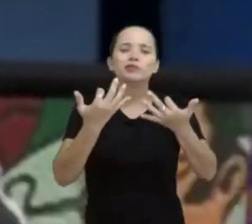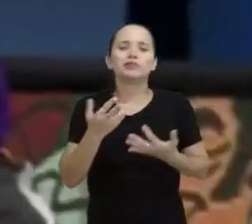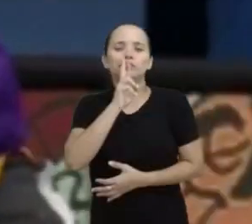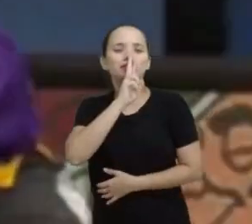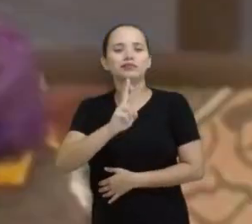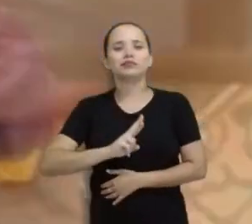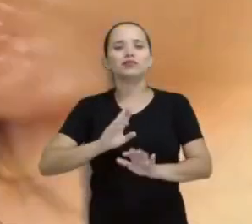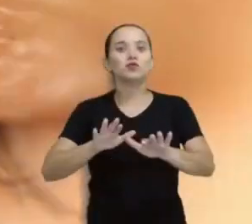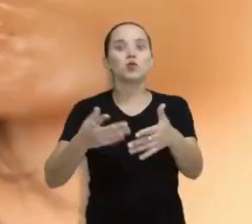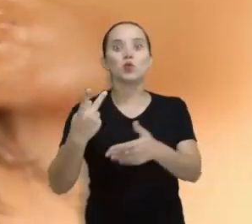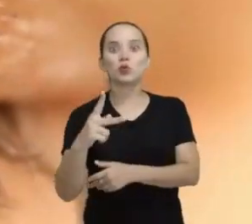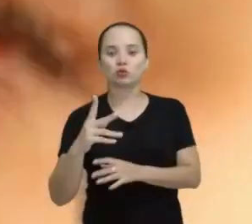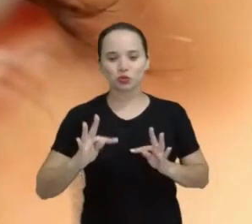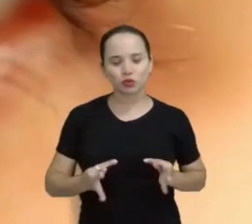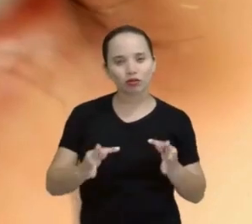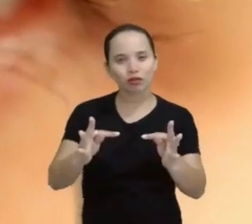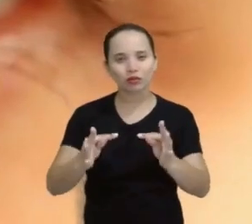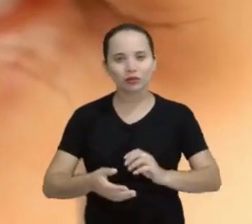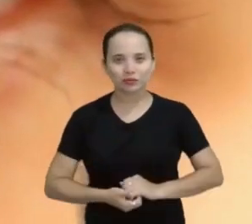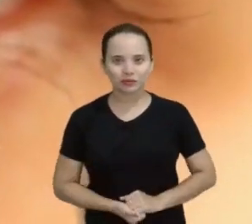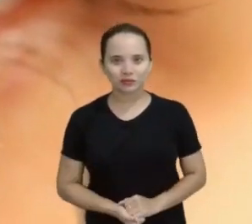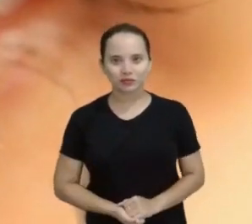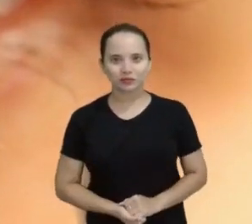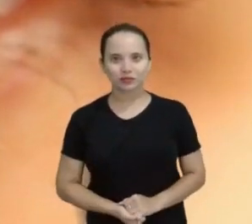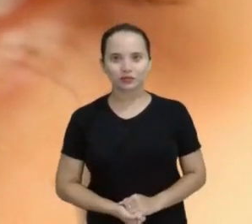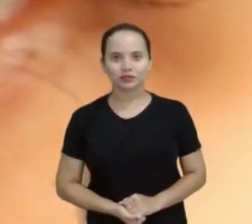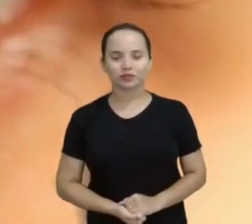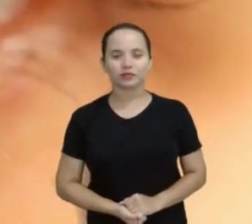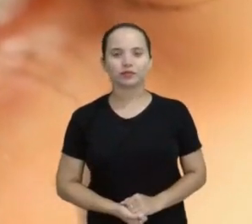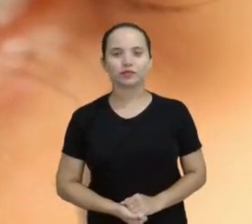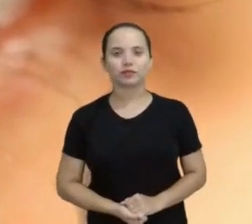qual a tecnologia que você vê?